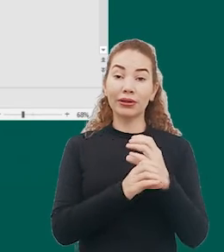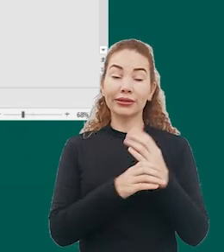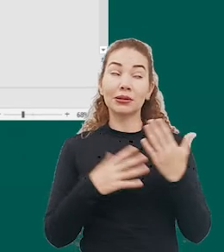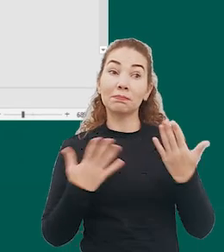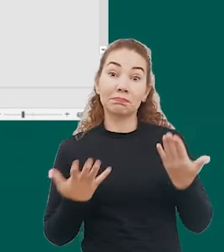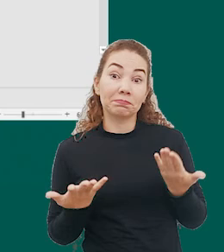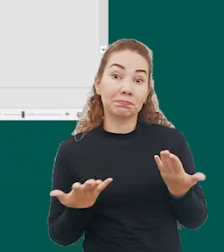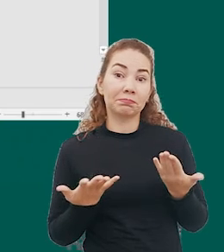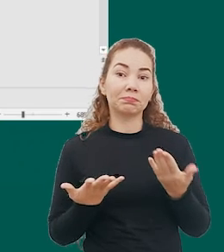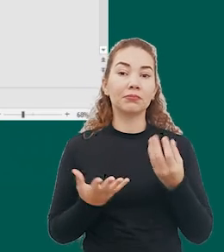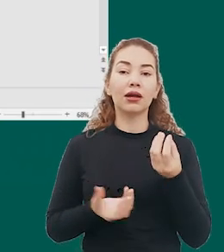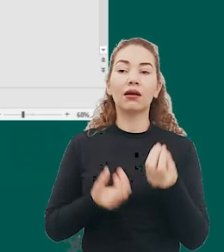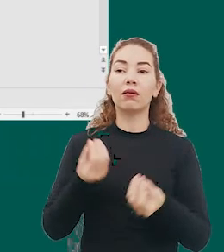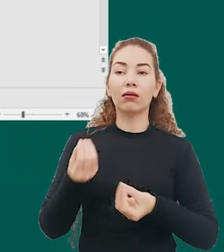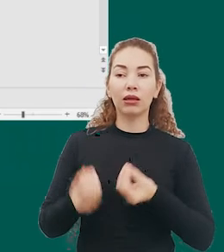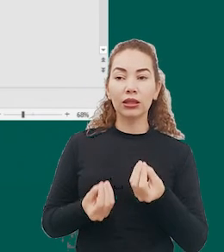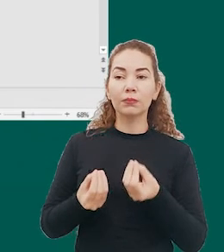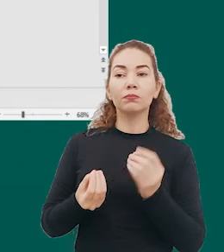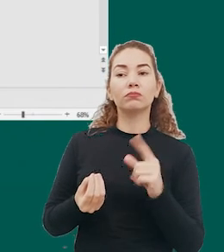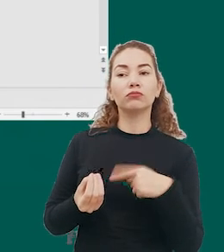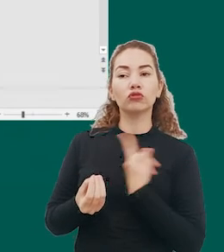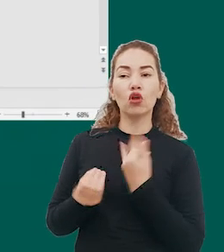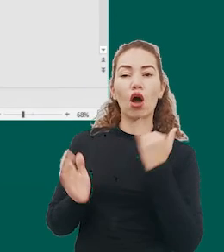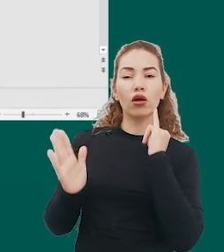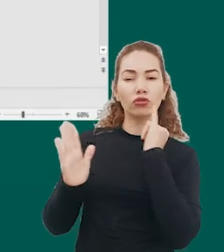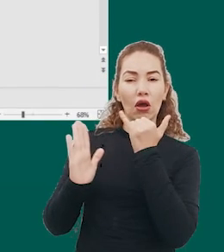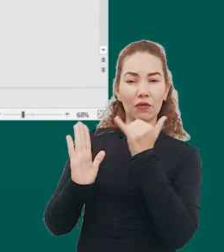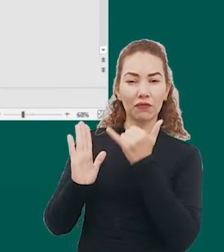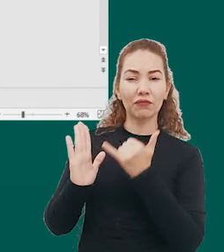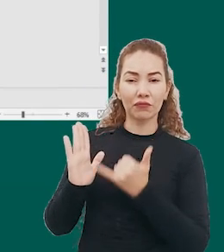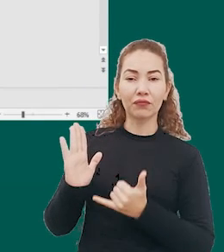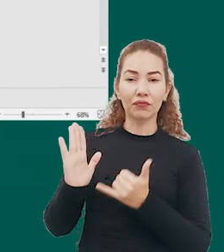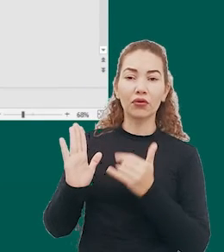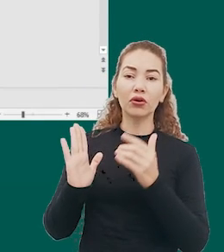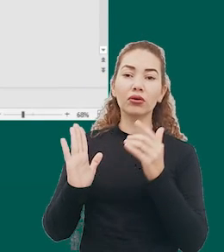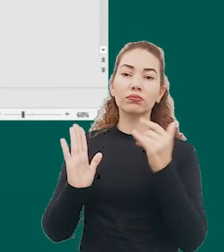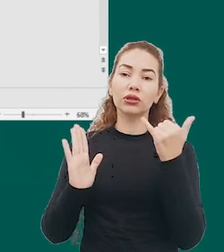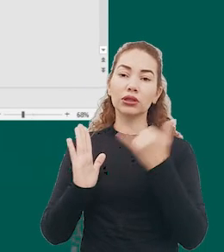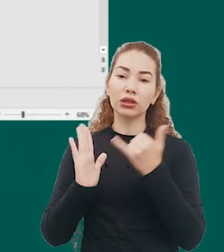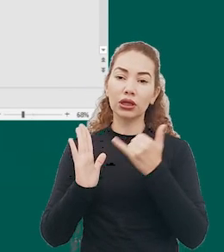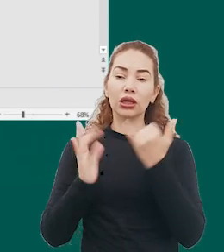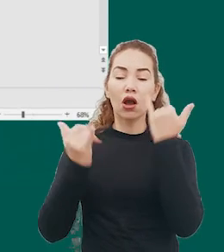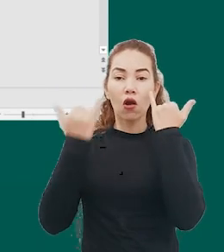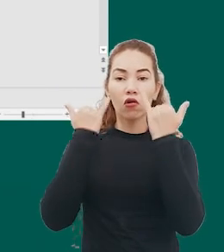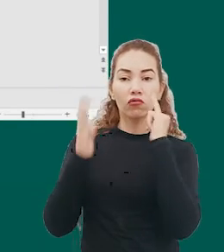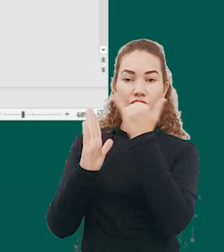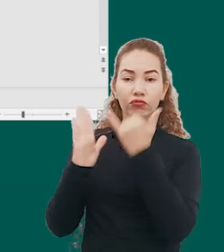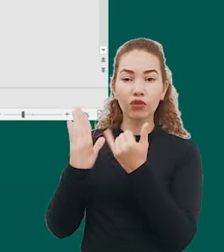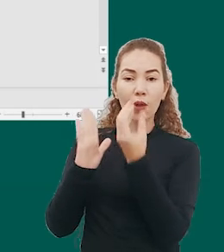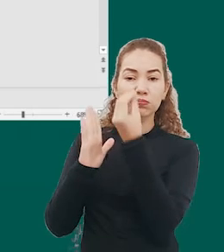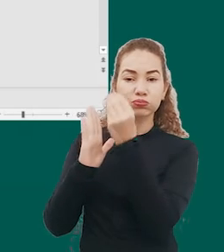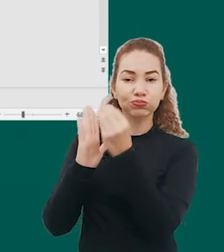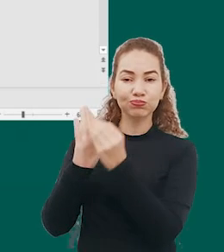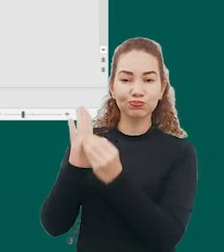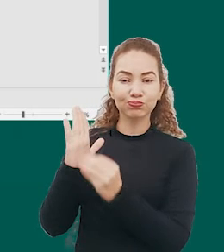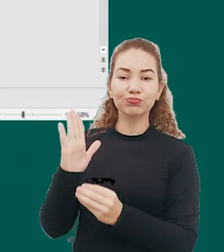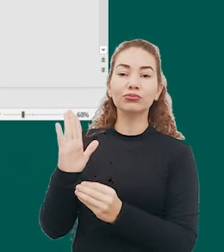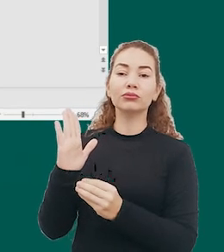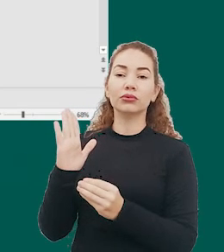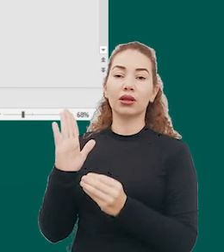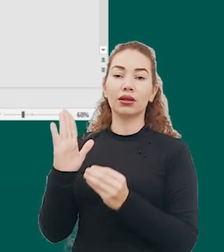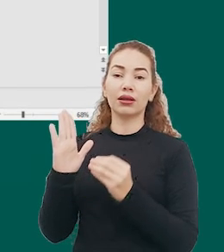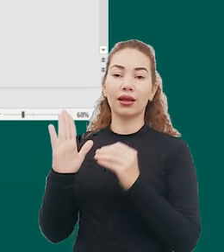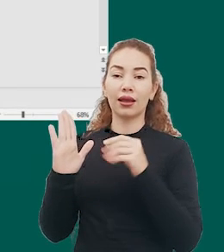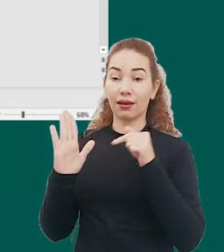completa? Conforme nós vamos informando os dados e vamos estar alimentando